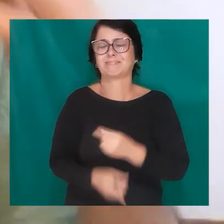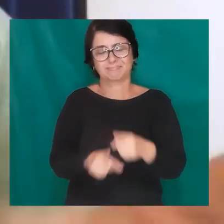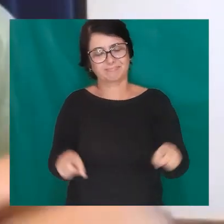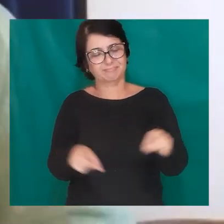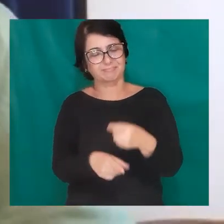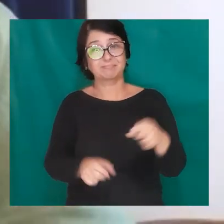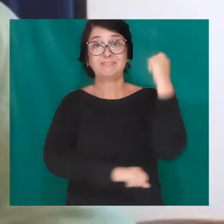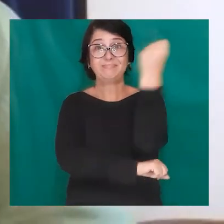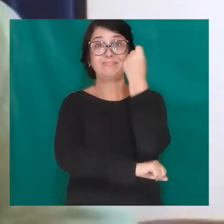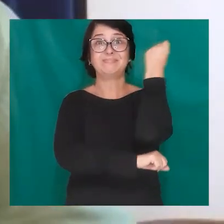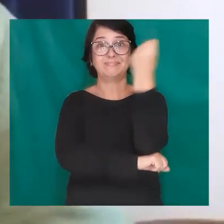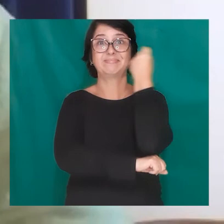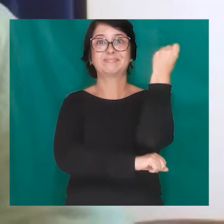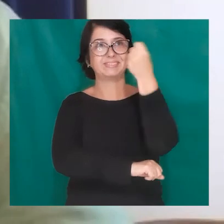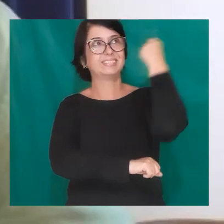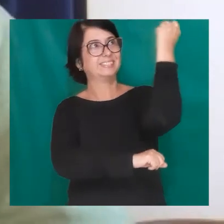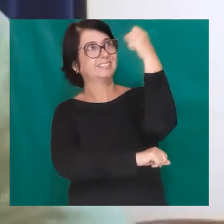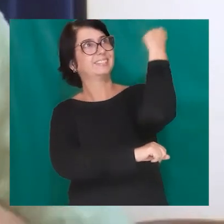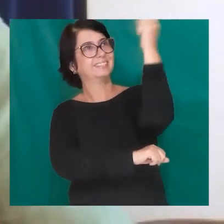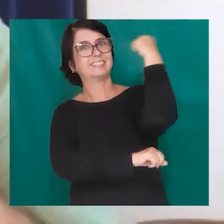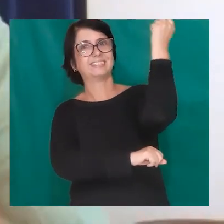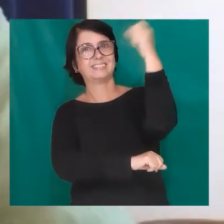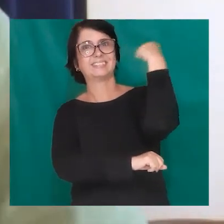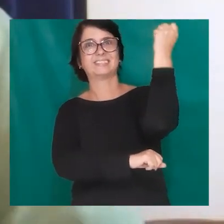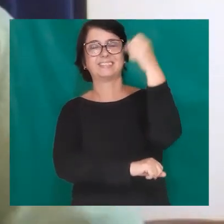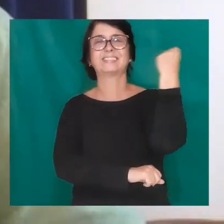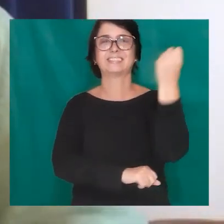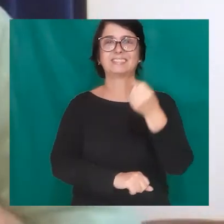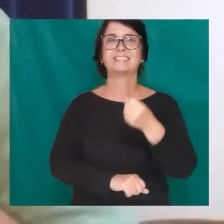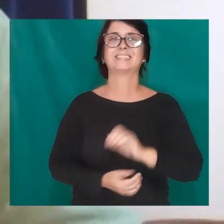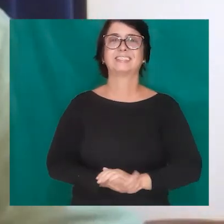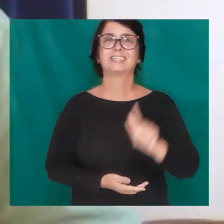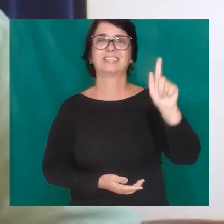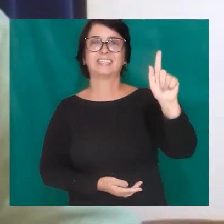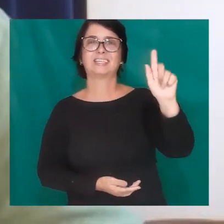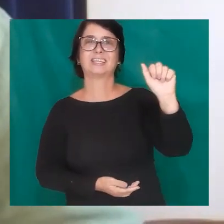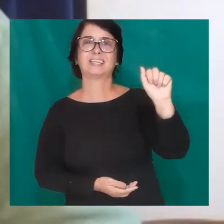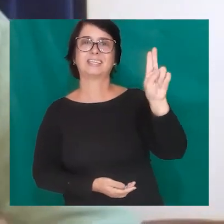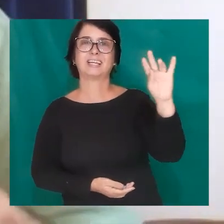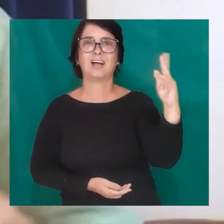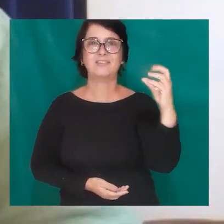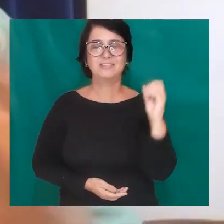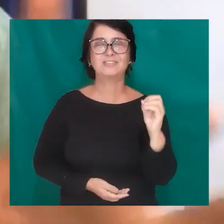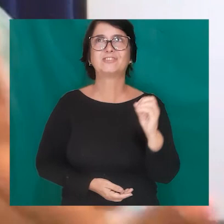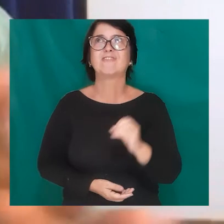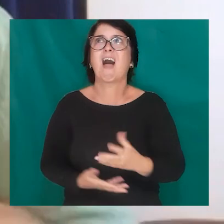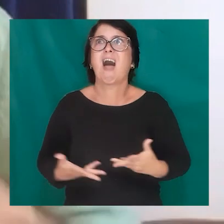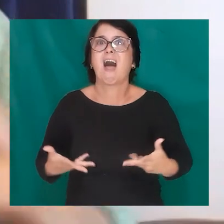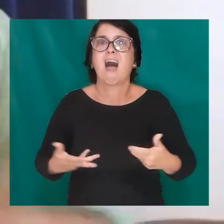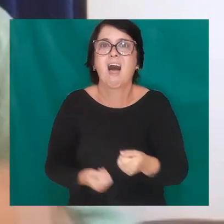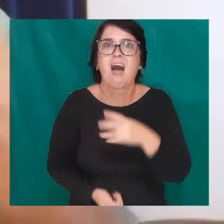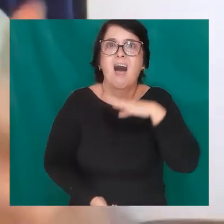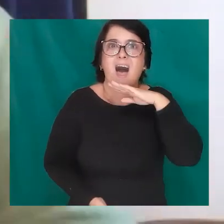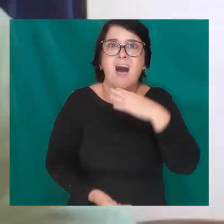música gaúcha, né, todo o pessoal que conhece a carreira do Antônio Adolfo, que vão estar encantados aqui